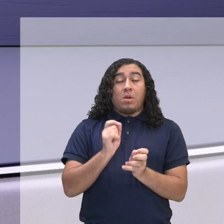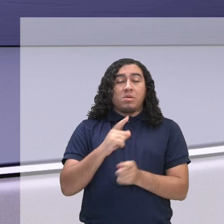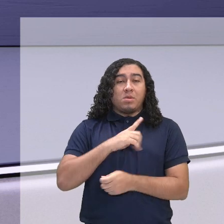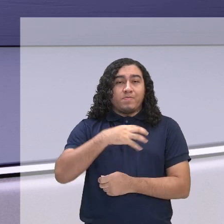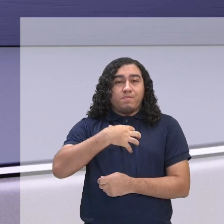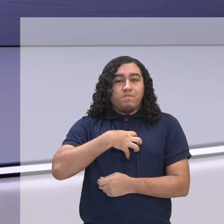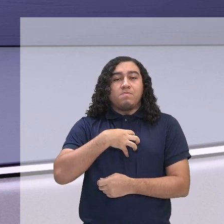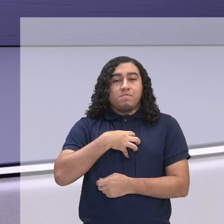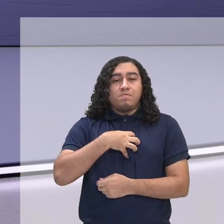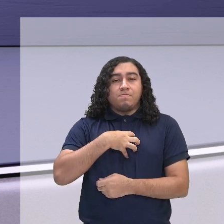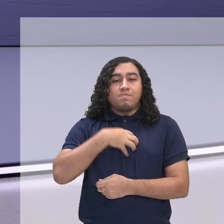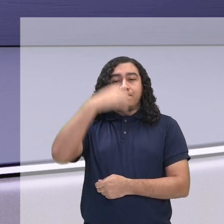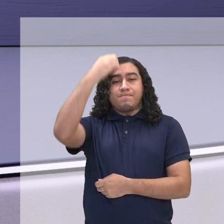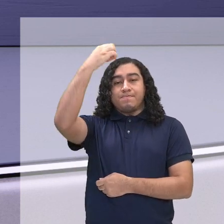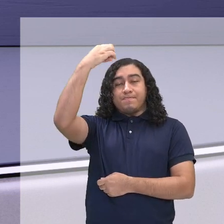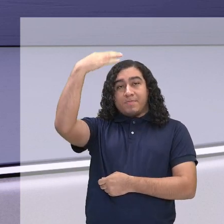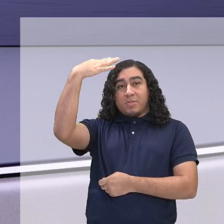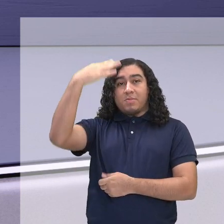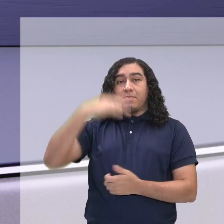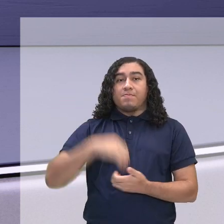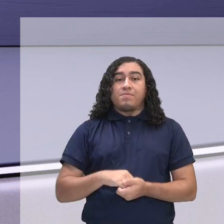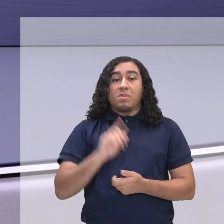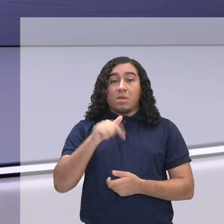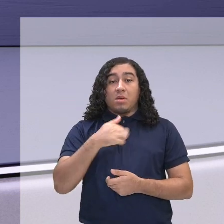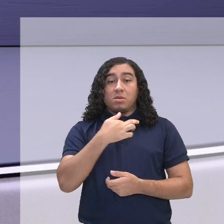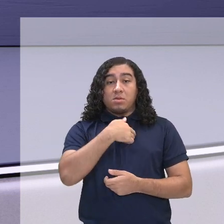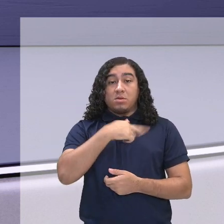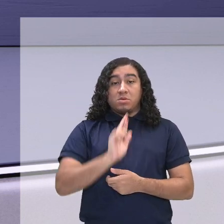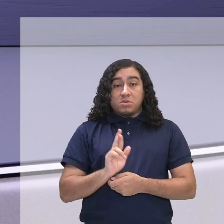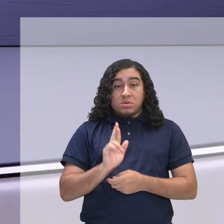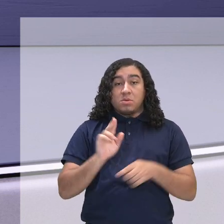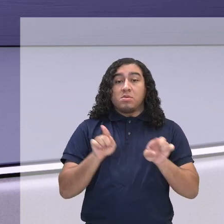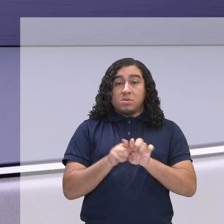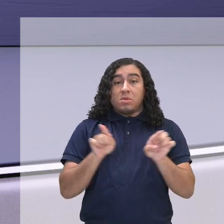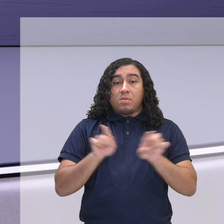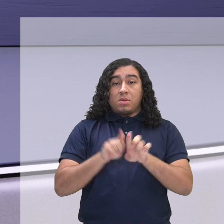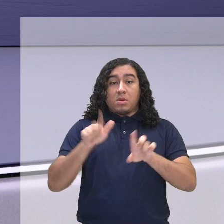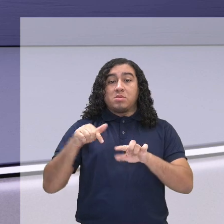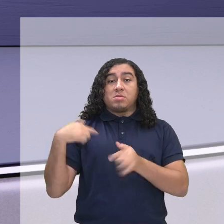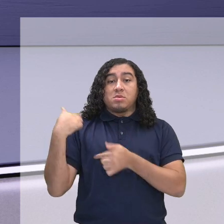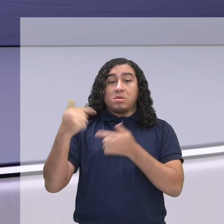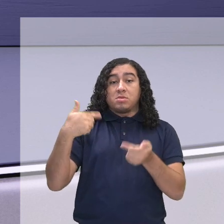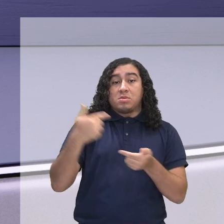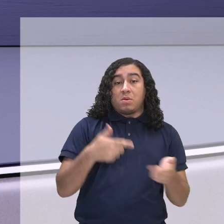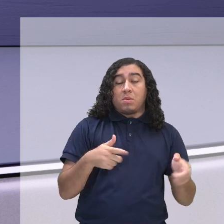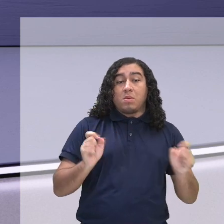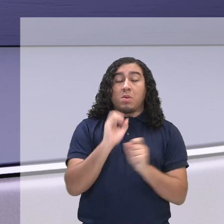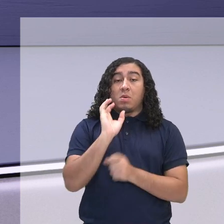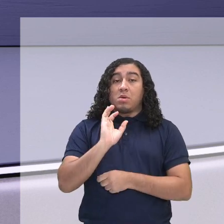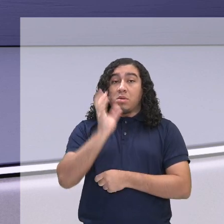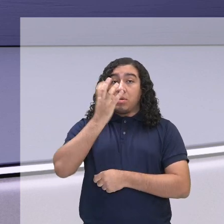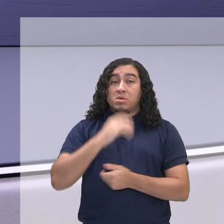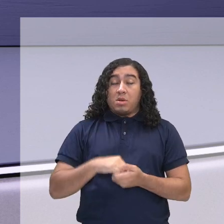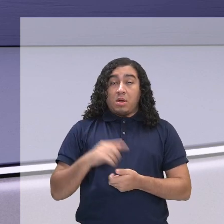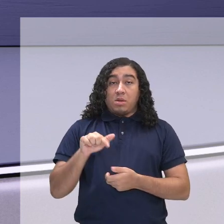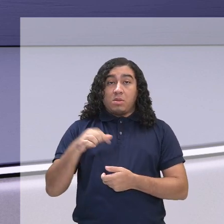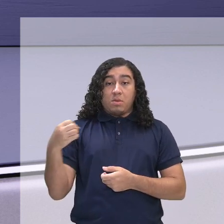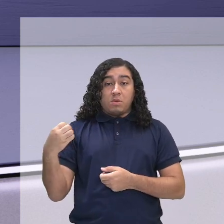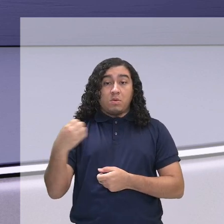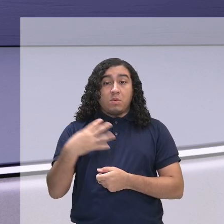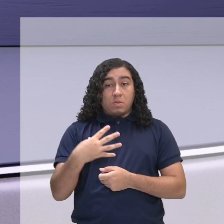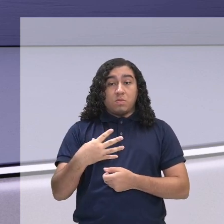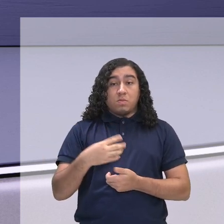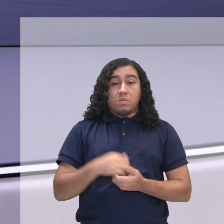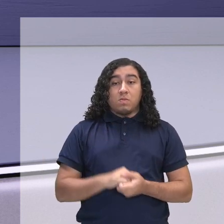inspiração divina. Essas religiões, as tradições religiosas escritas, elas são mais recentes na história